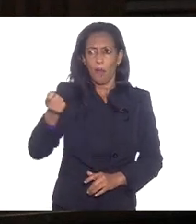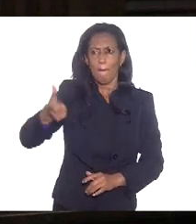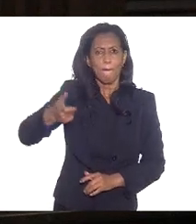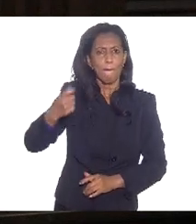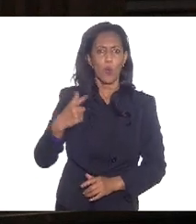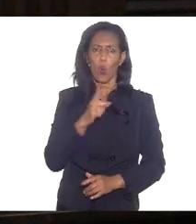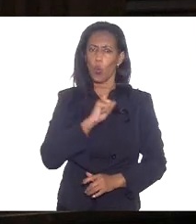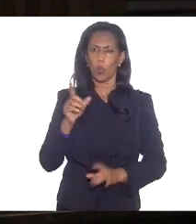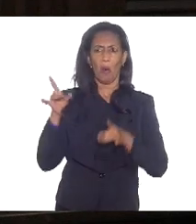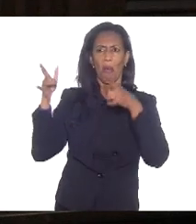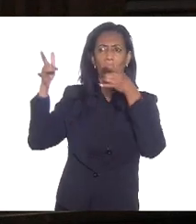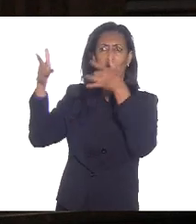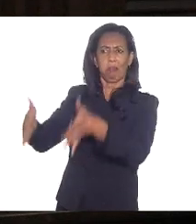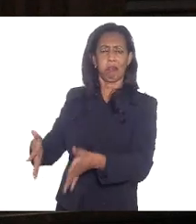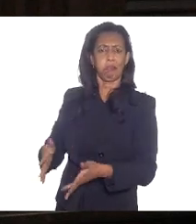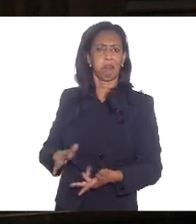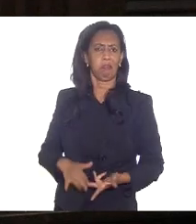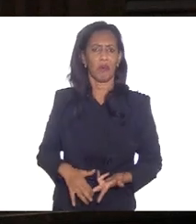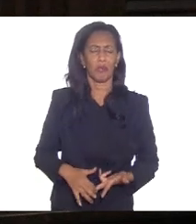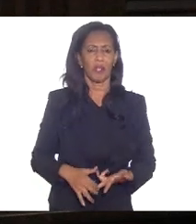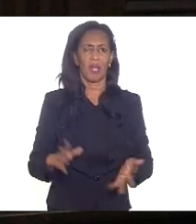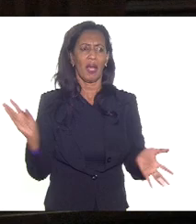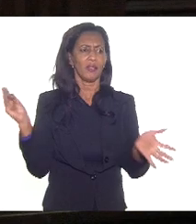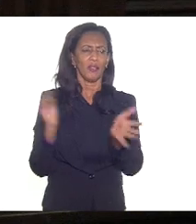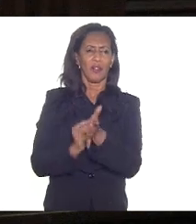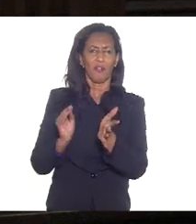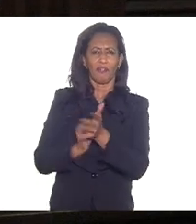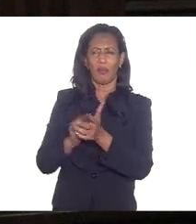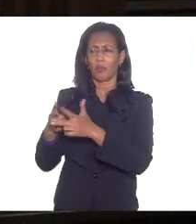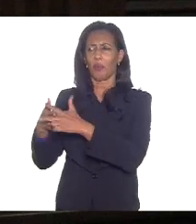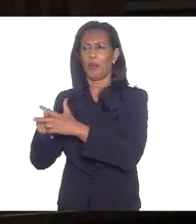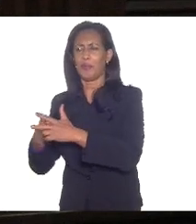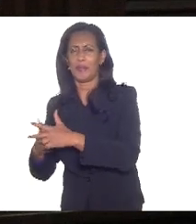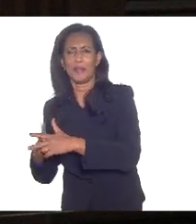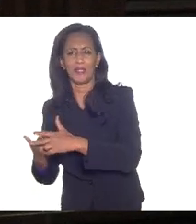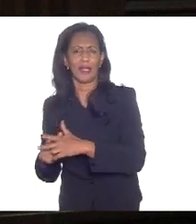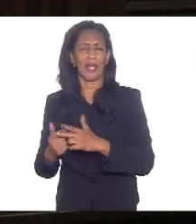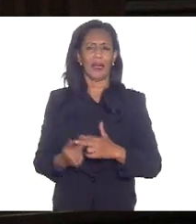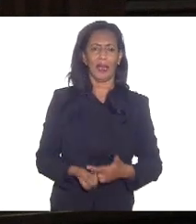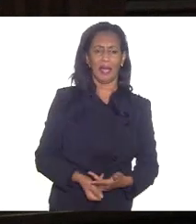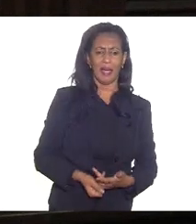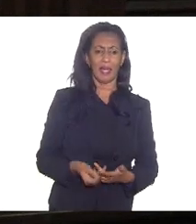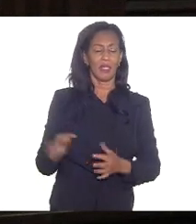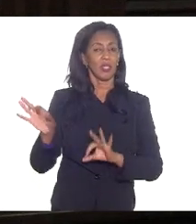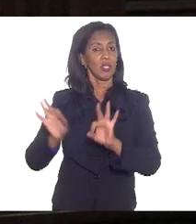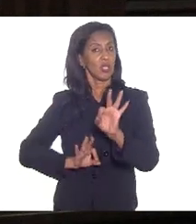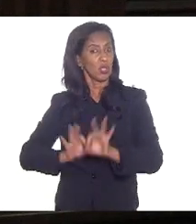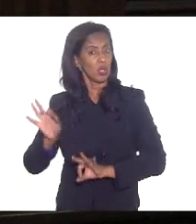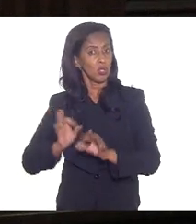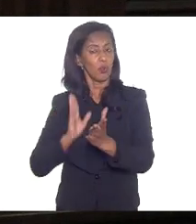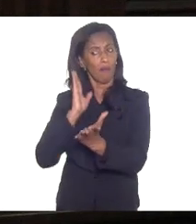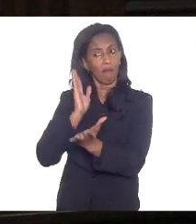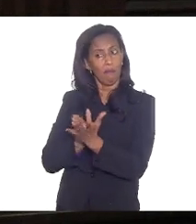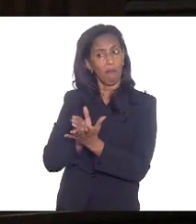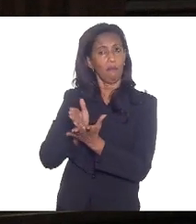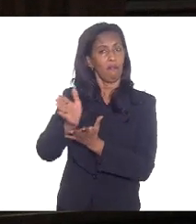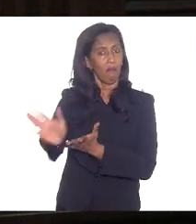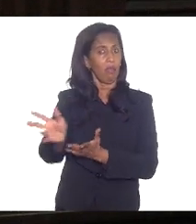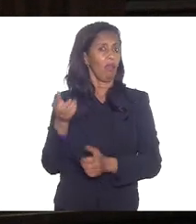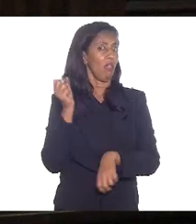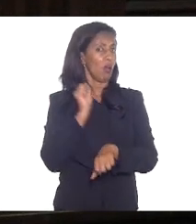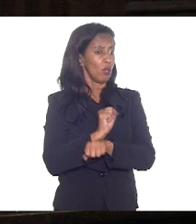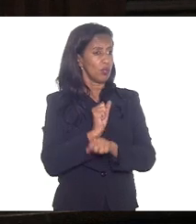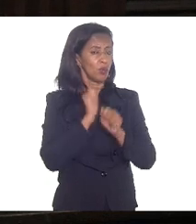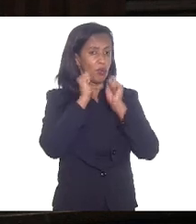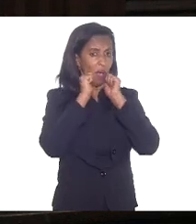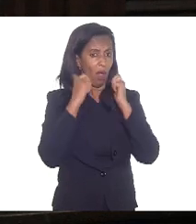maioria abandonado, ou com manutenção por fazer, com algum tipo de reparo a ser feito, e o projeto vai nessa direção. Eu espero que a Assembleia